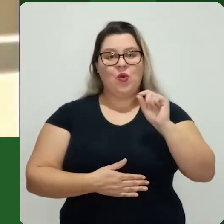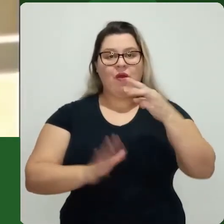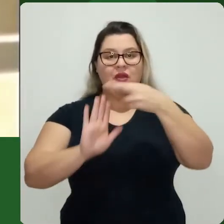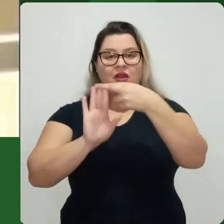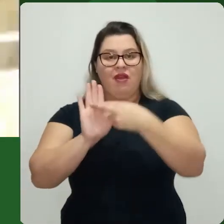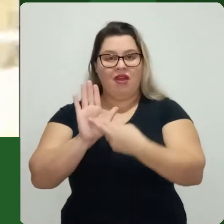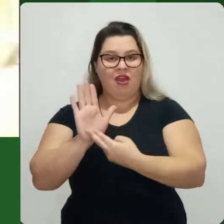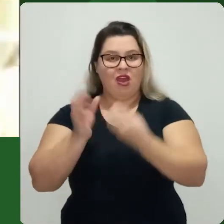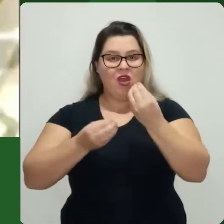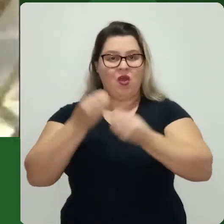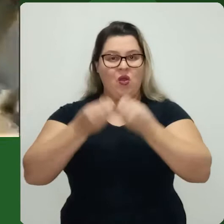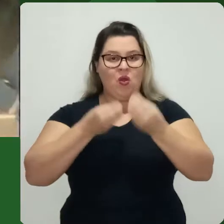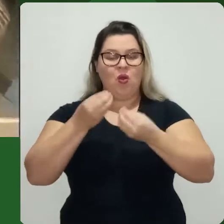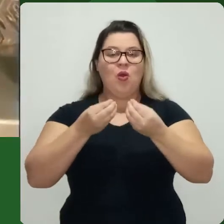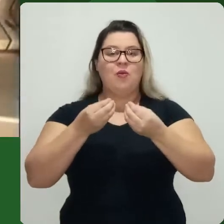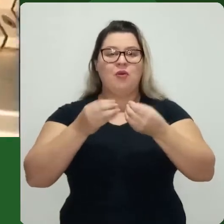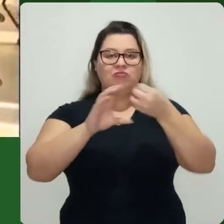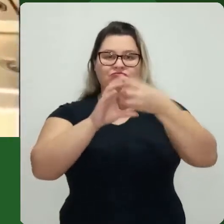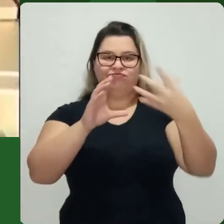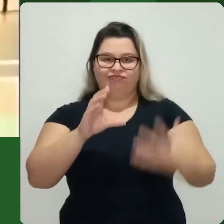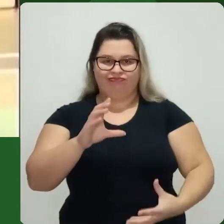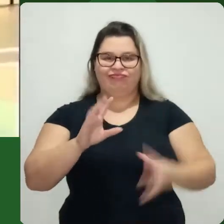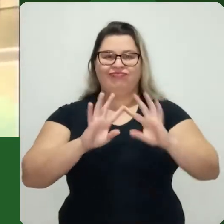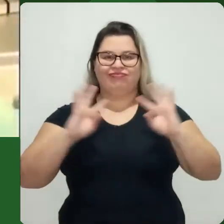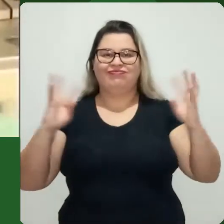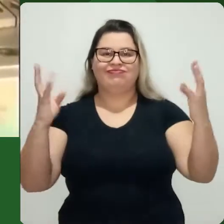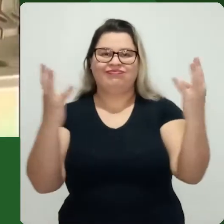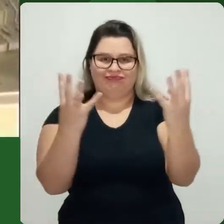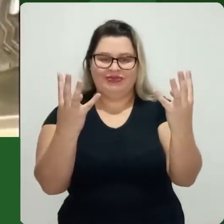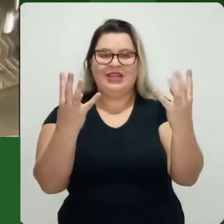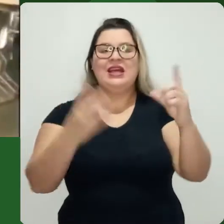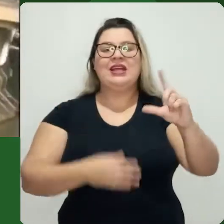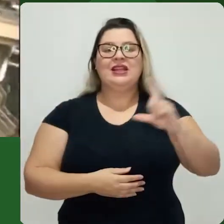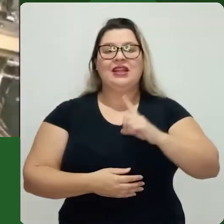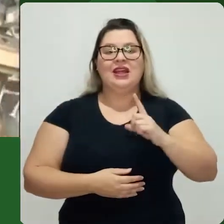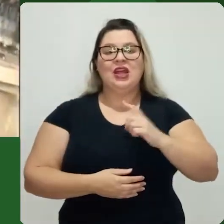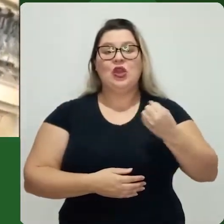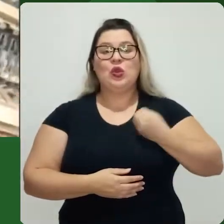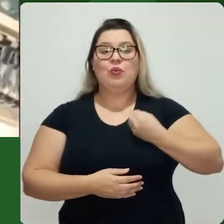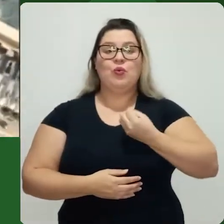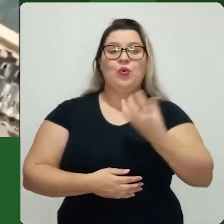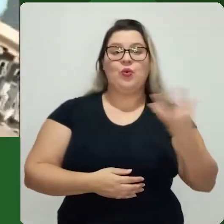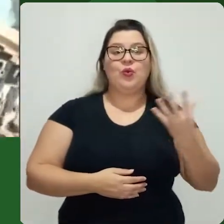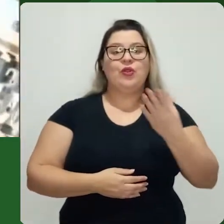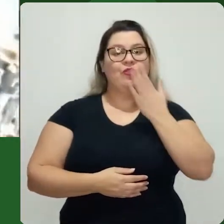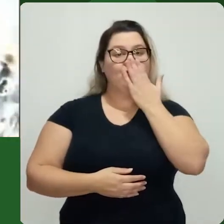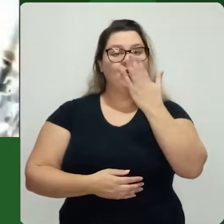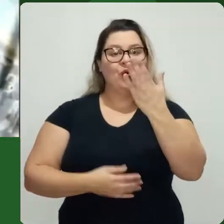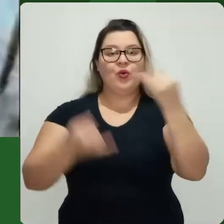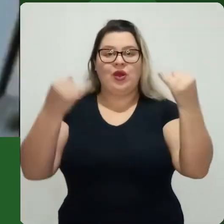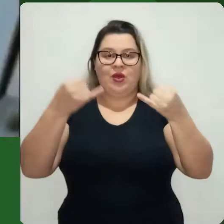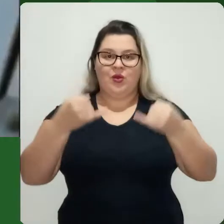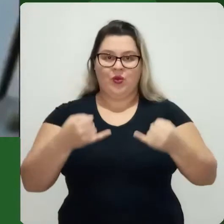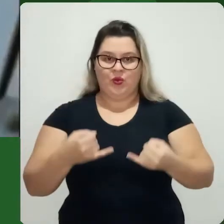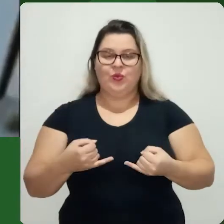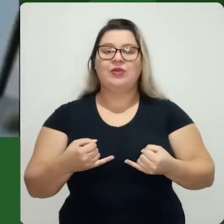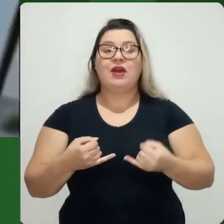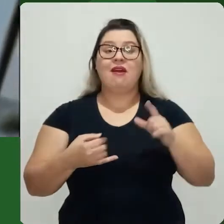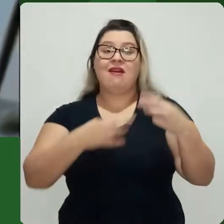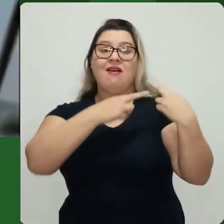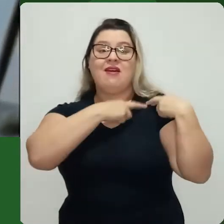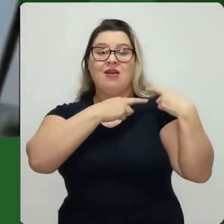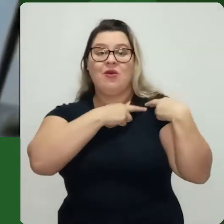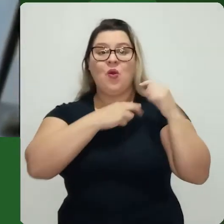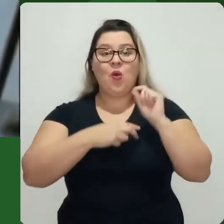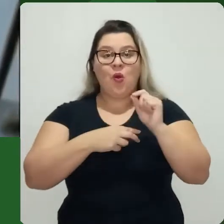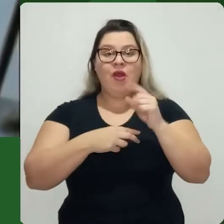Dentre os parâmetros de classificação para os teares circulares, um deles refere-se ao número de fronturas de agulhas,